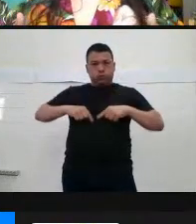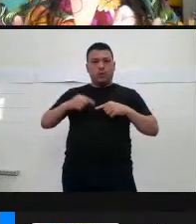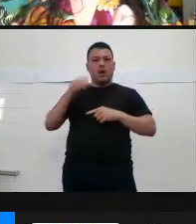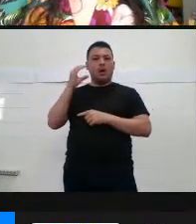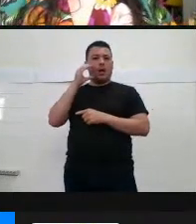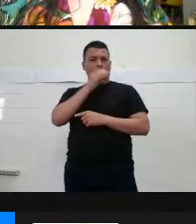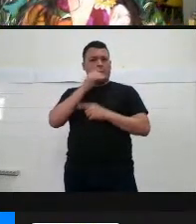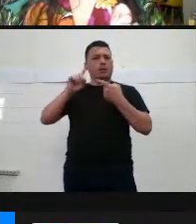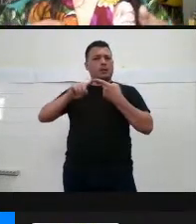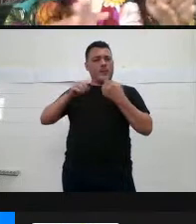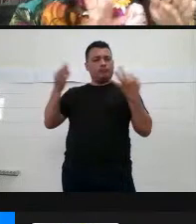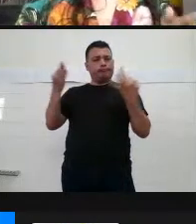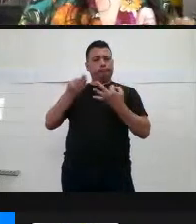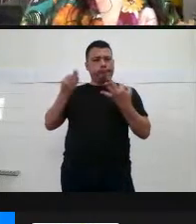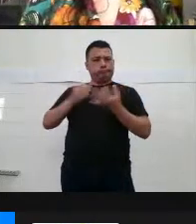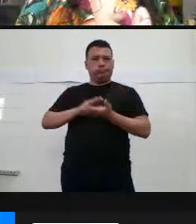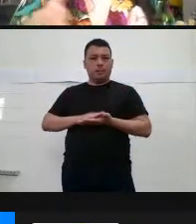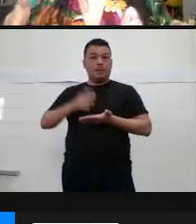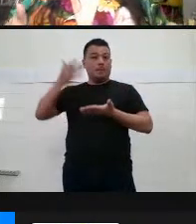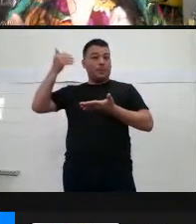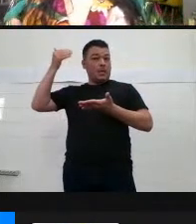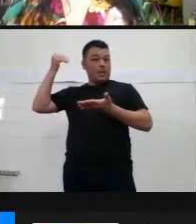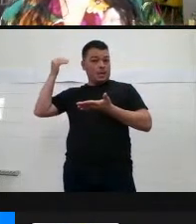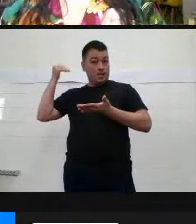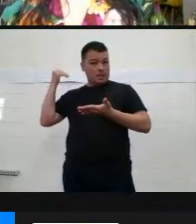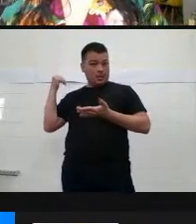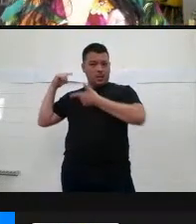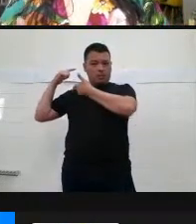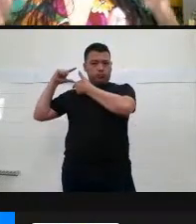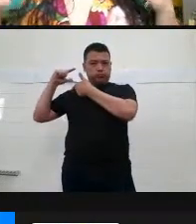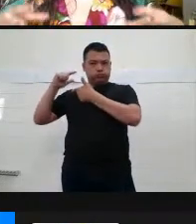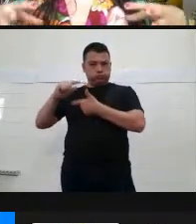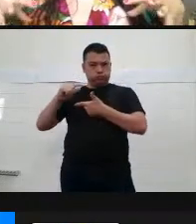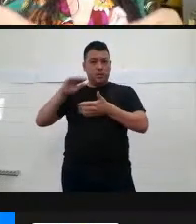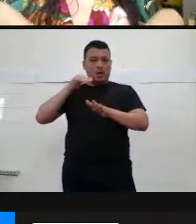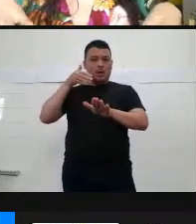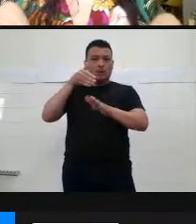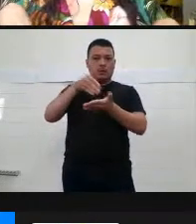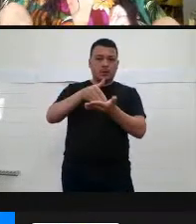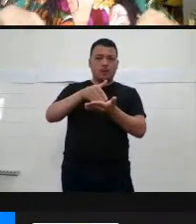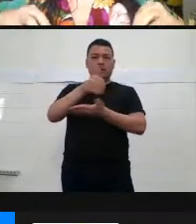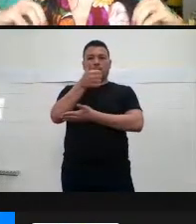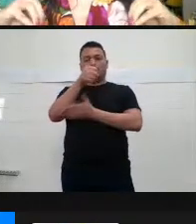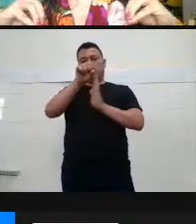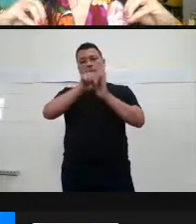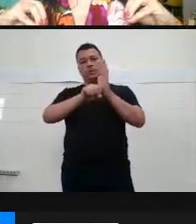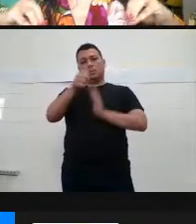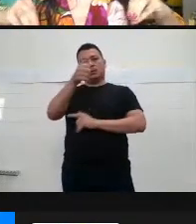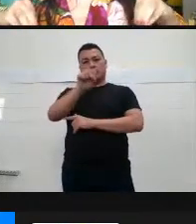Então, durante esse período, né, da antiguidade até o século XVIII, se entendia que